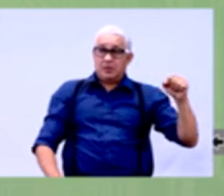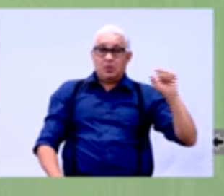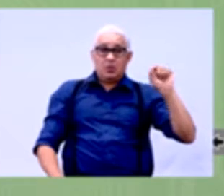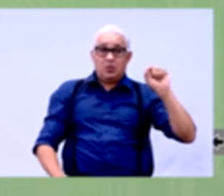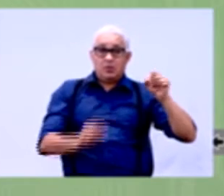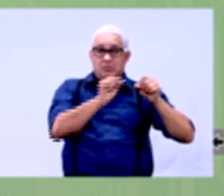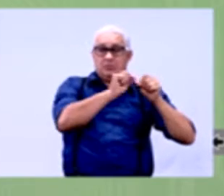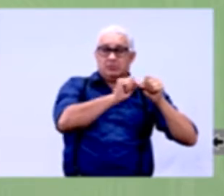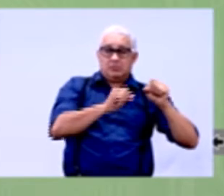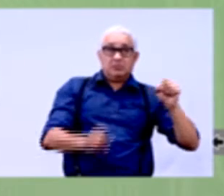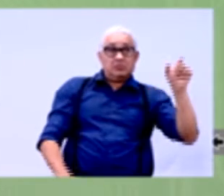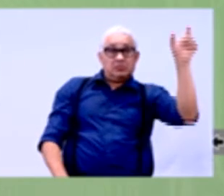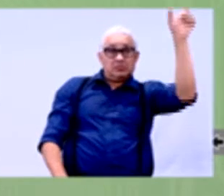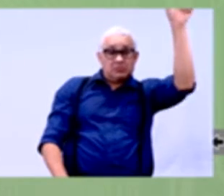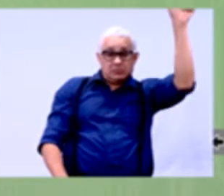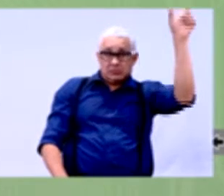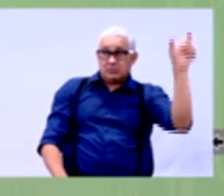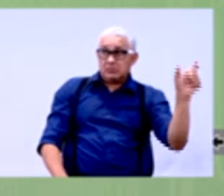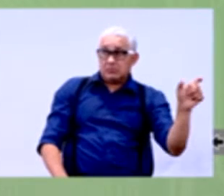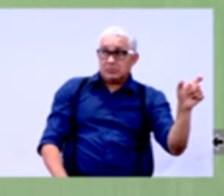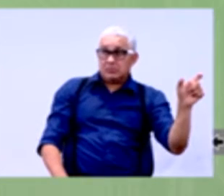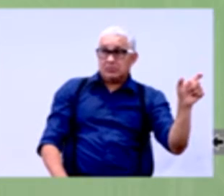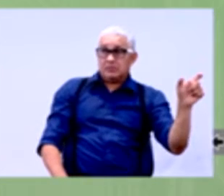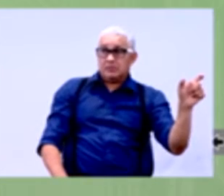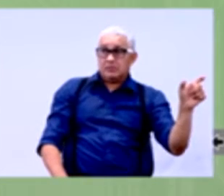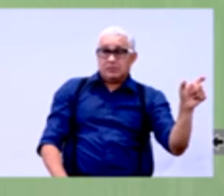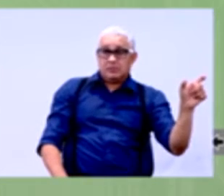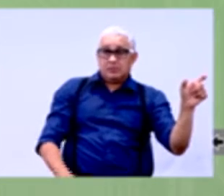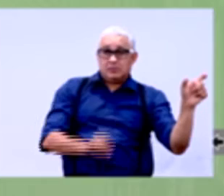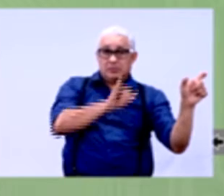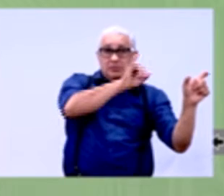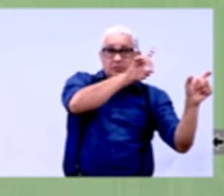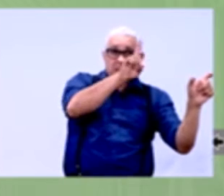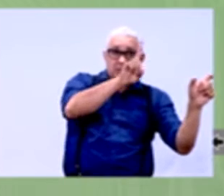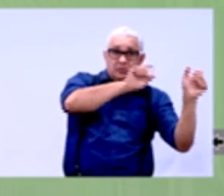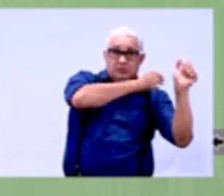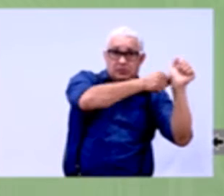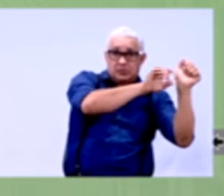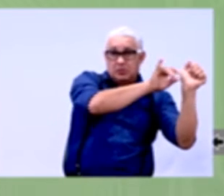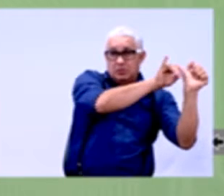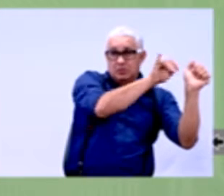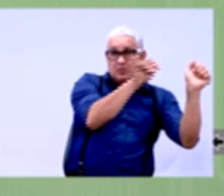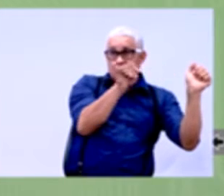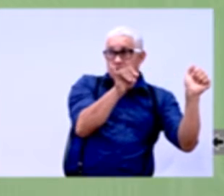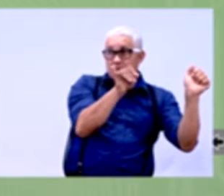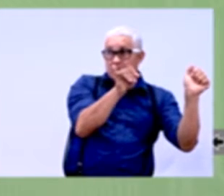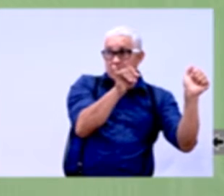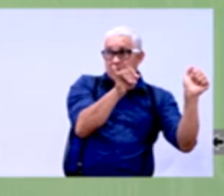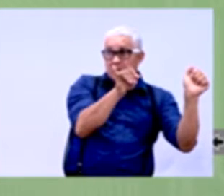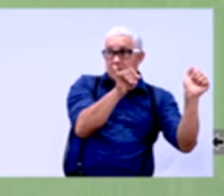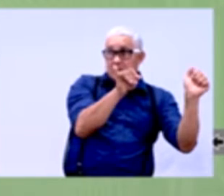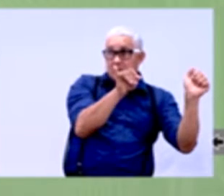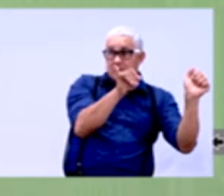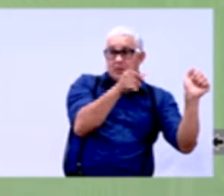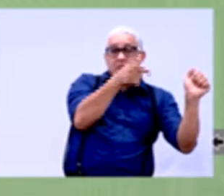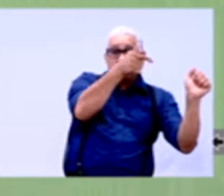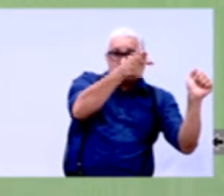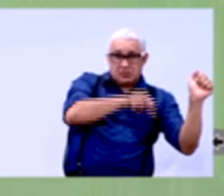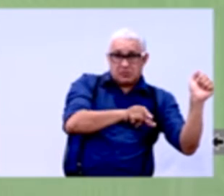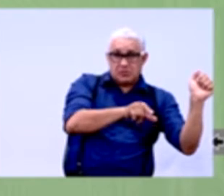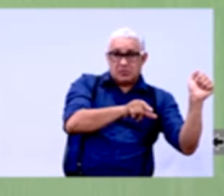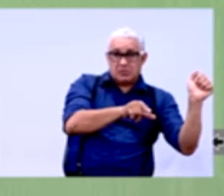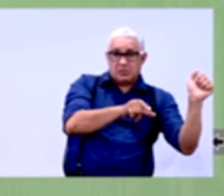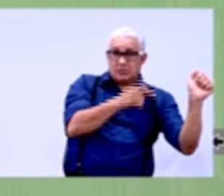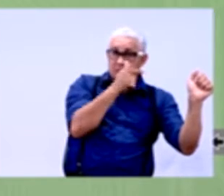ele está fazendo agora. O cliente passa o seu ID e a sua senha, né? De novo aqui, sem ser estrutura